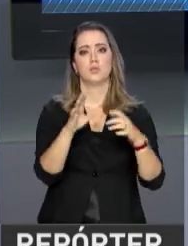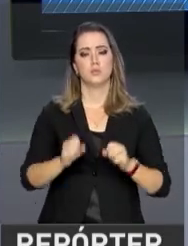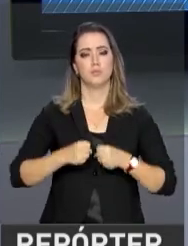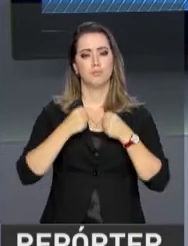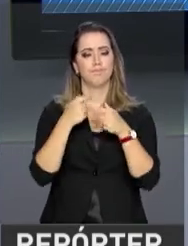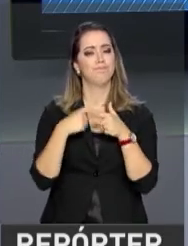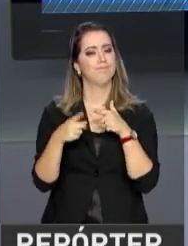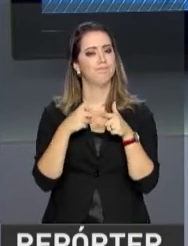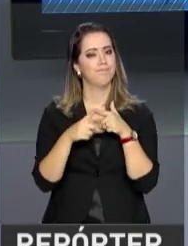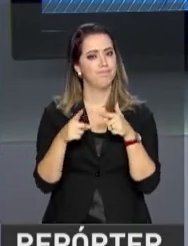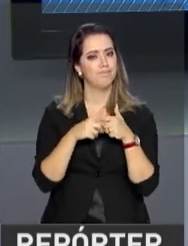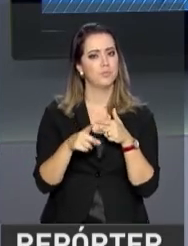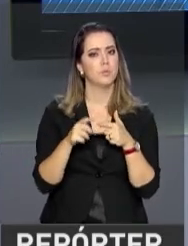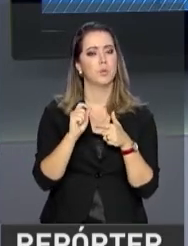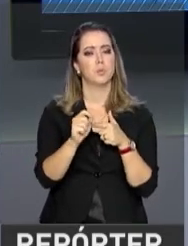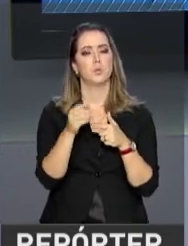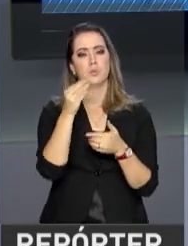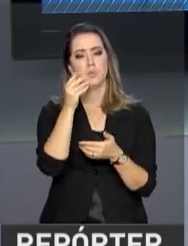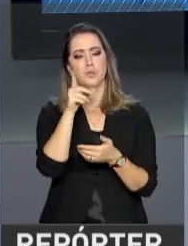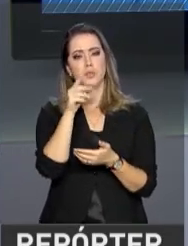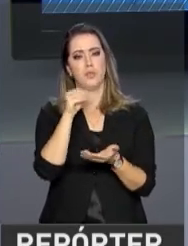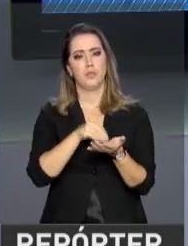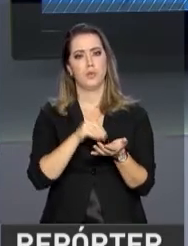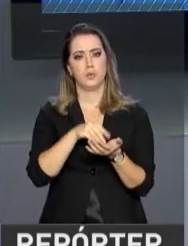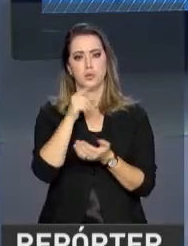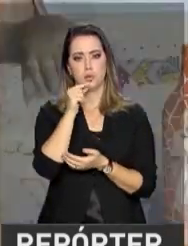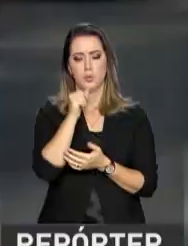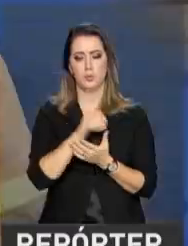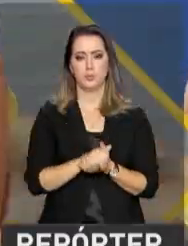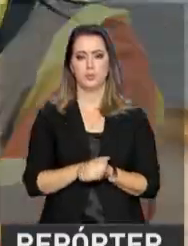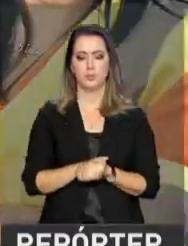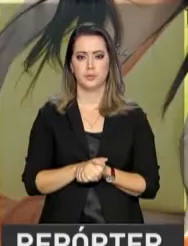que enfrenta uma crise hídrica desde o ano passado